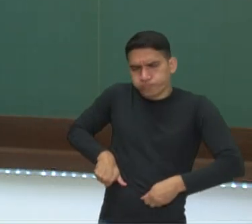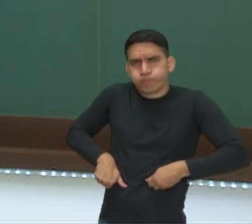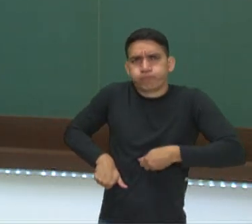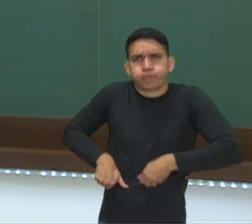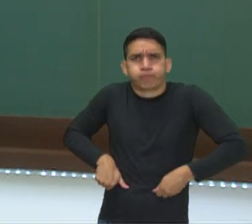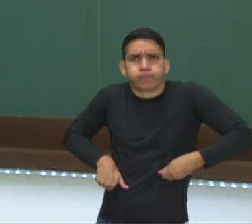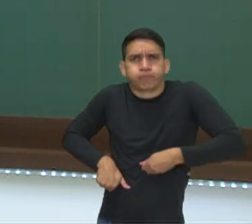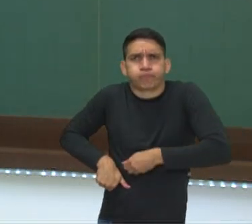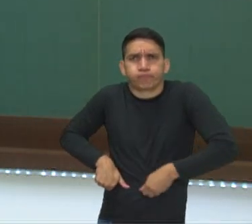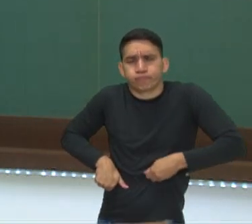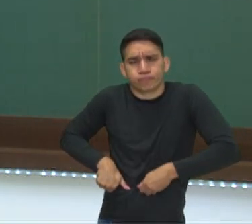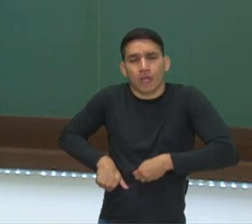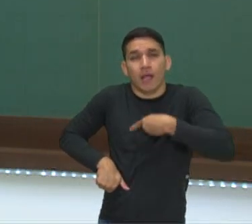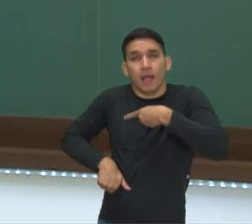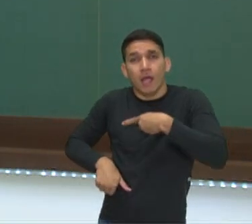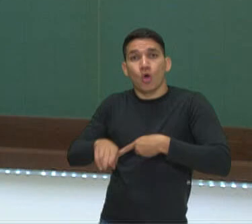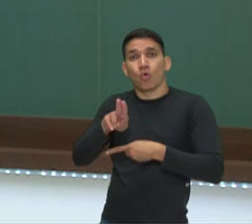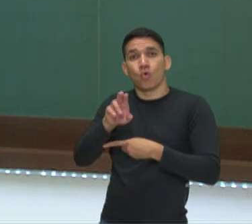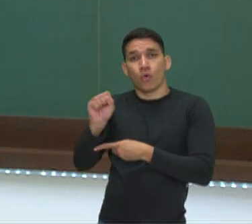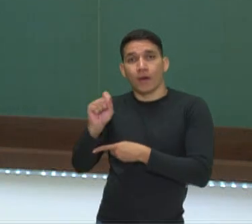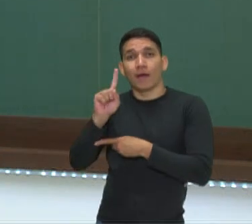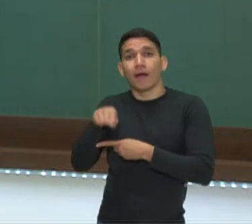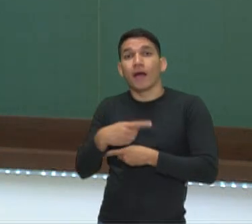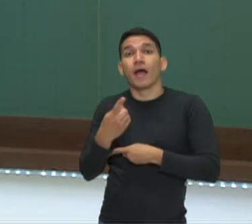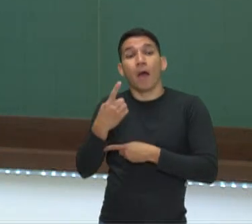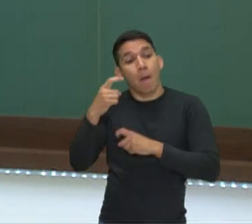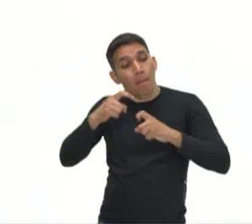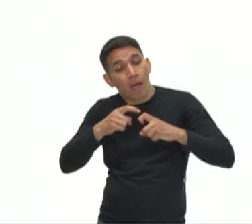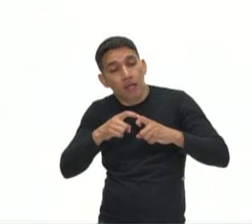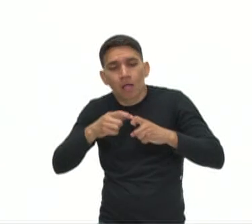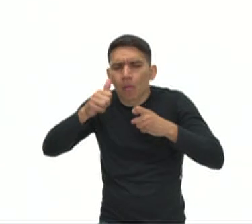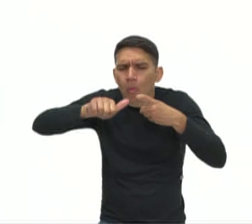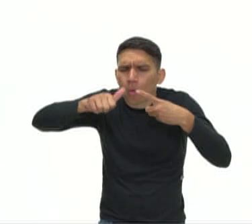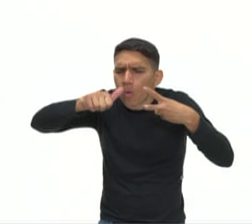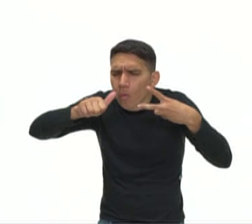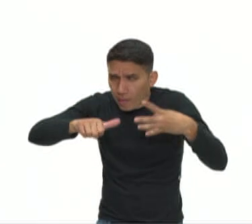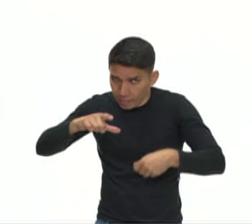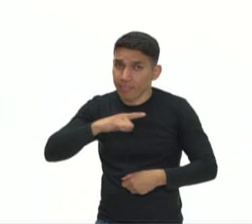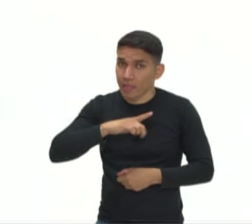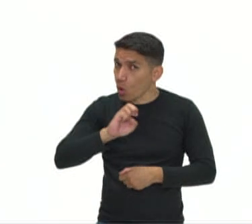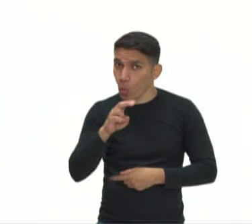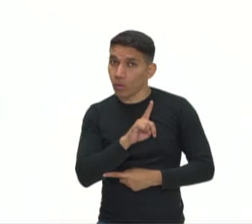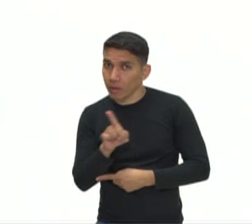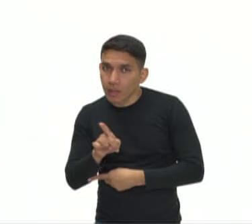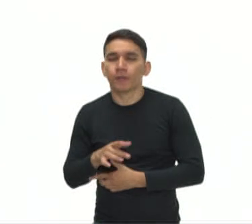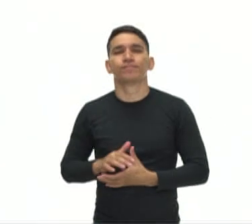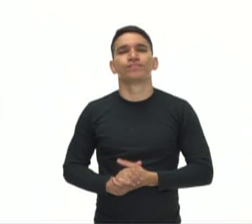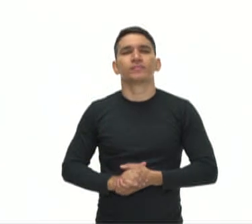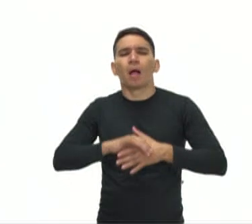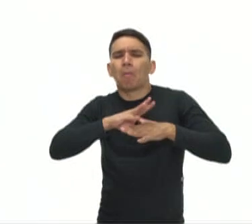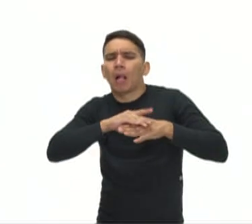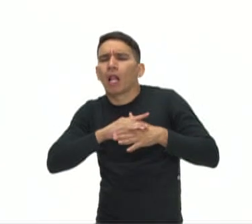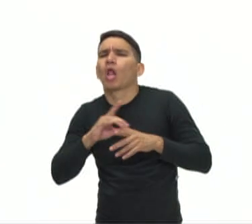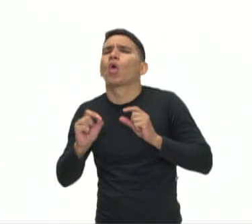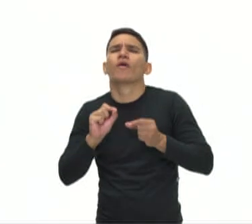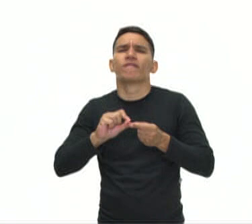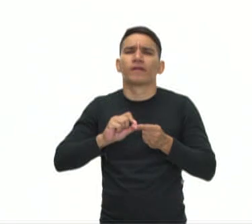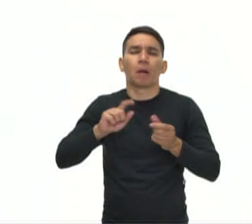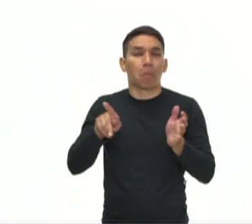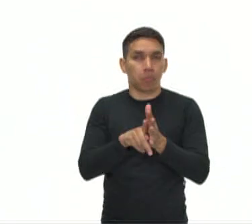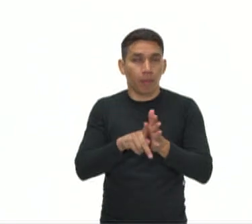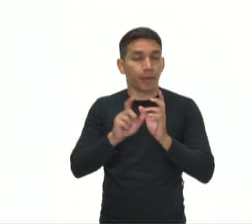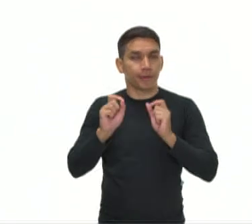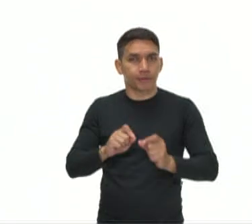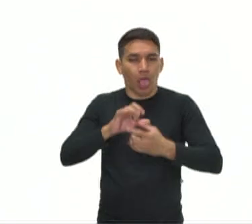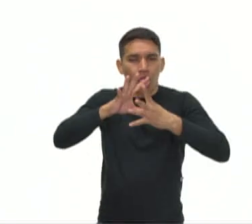médico verifique a presença dessas pequenas pedrinhas. O tratamento pode ser feito com medicamentos, com